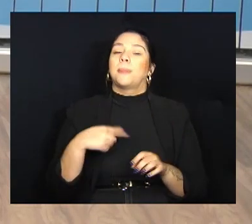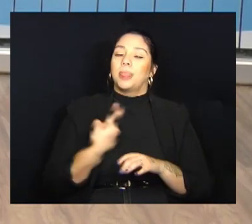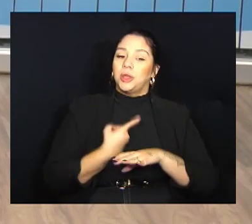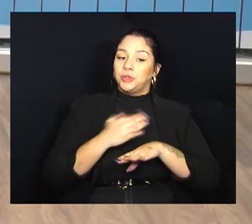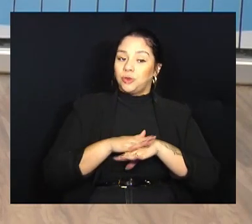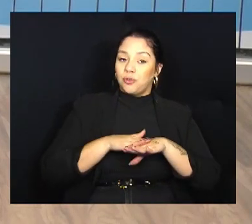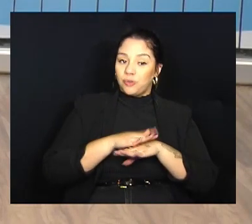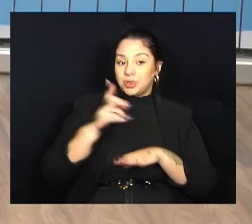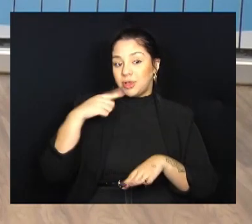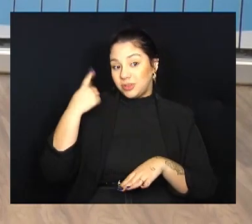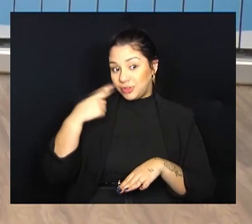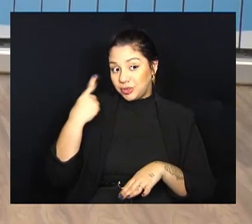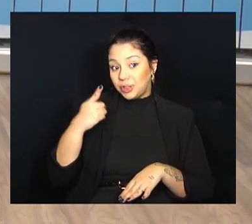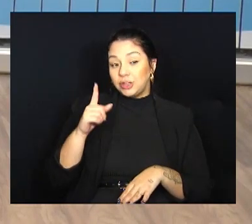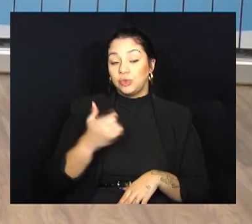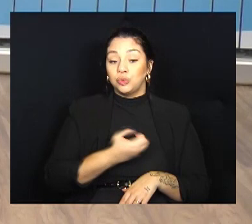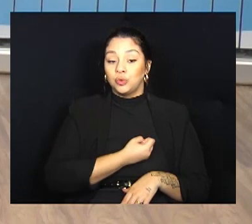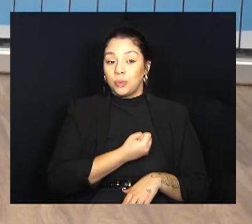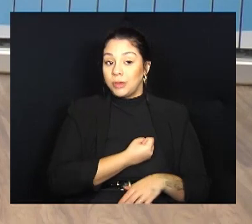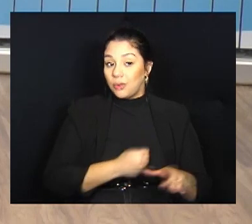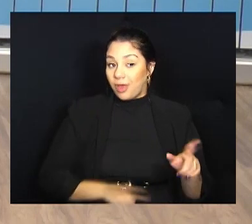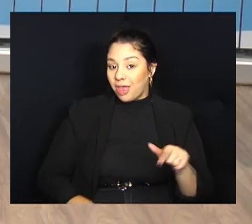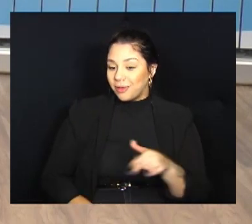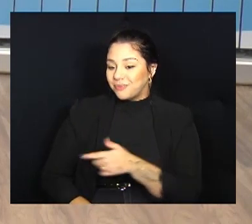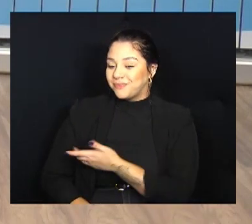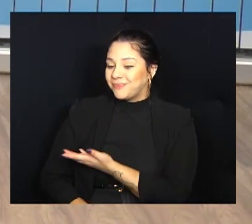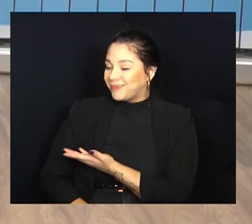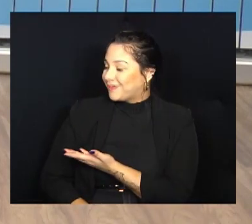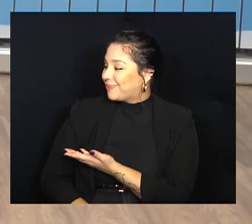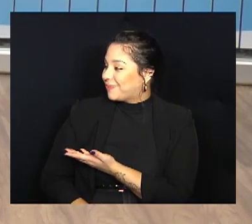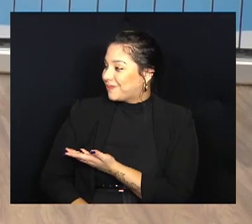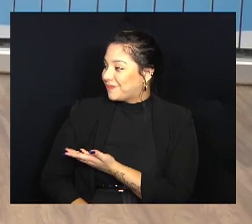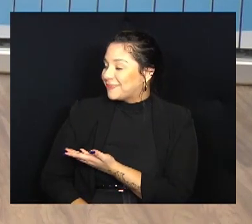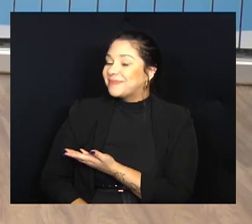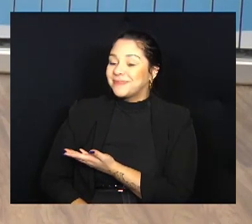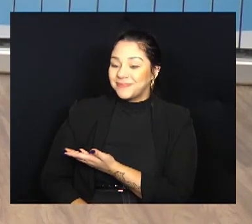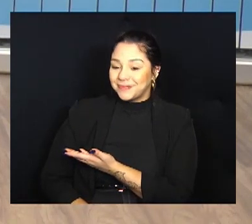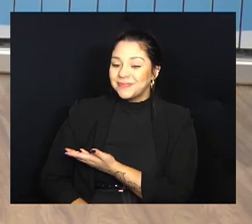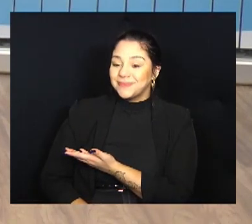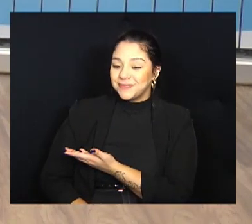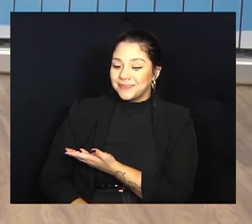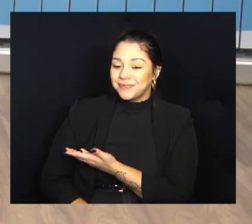o advogado. Número do nosso WhatsApp? 19 é o nosso DDD,